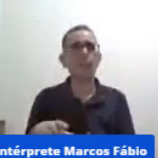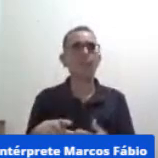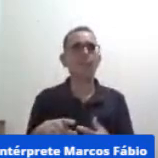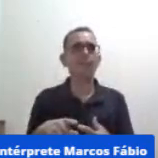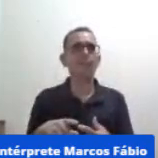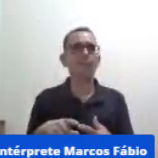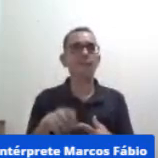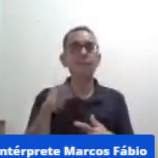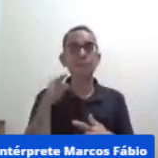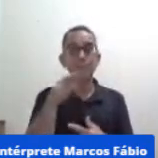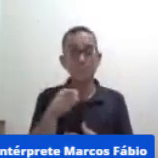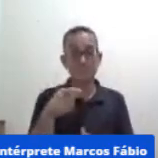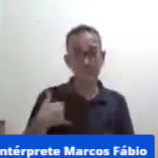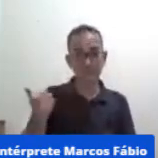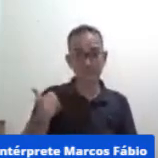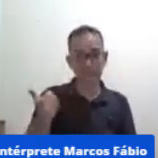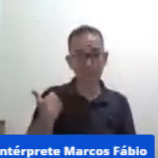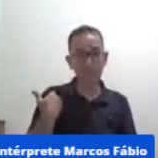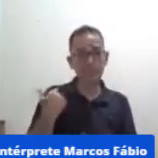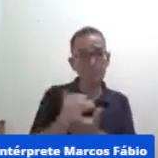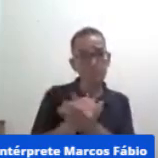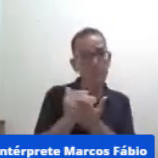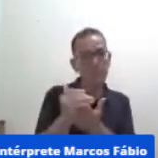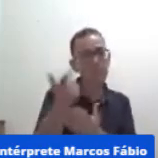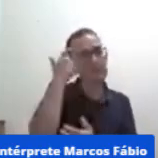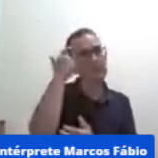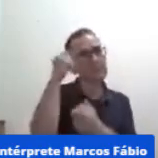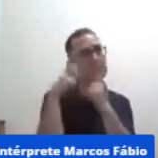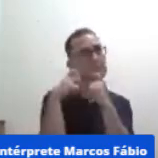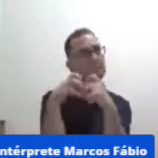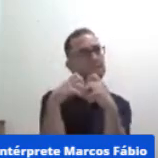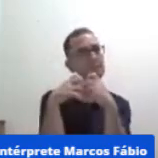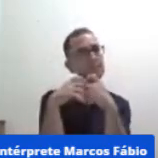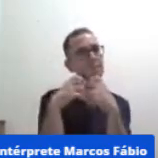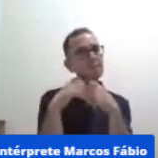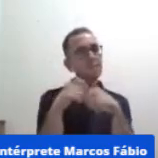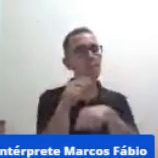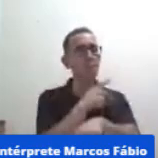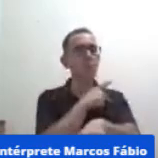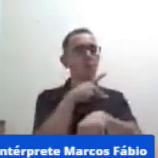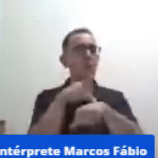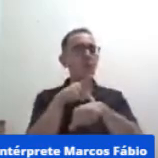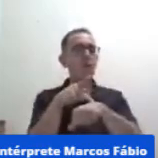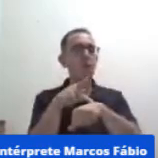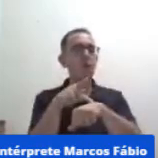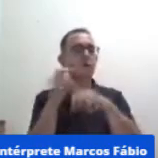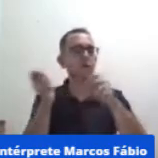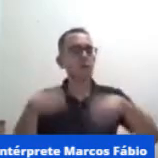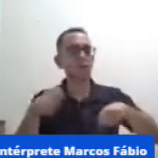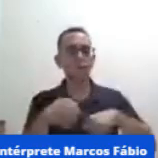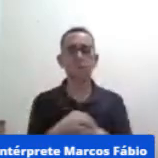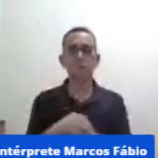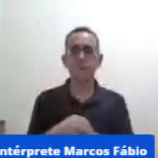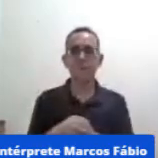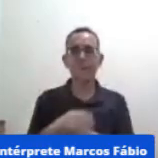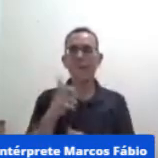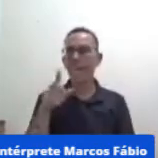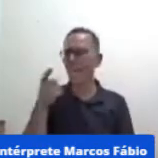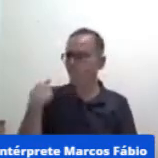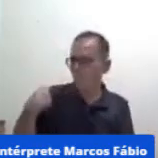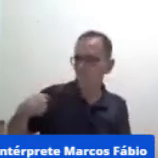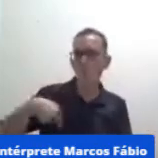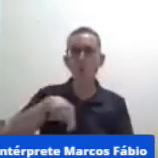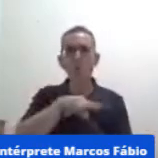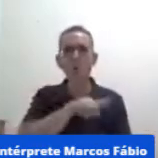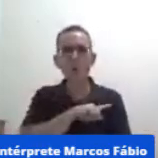gente tem o desenvolvimento neuropsicomotor do indivíduo. Esse desenvolvimento são os nossos precursores